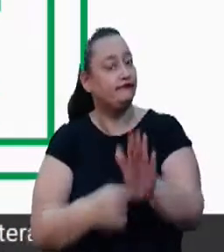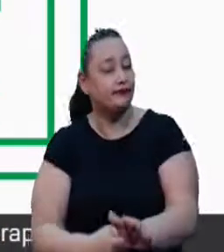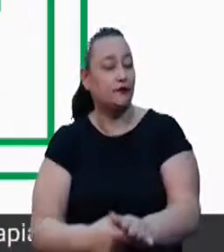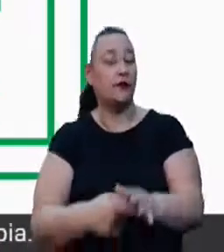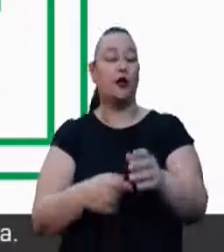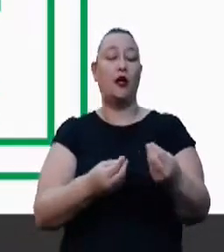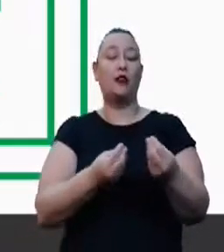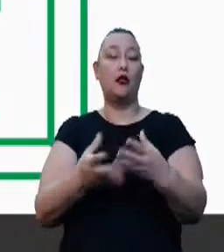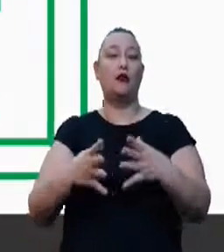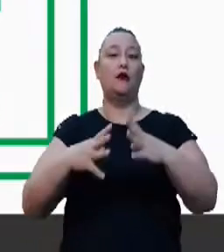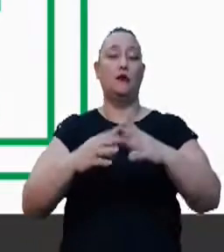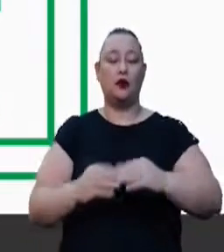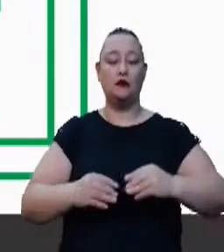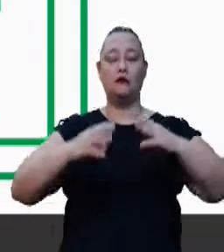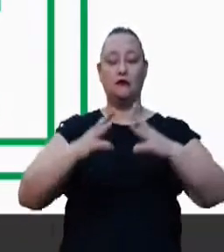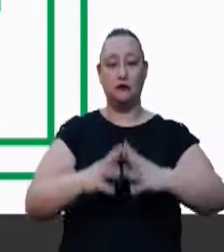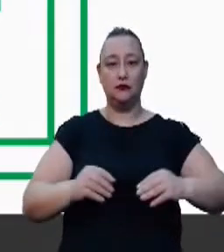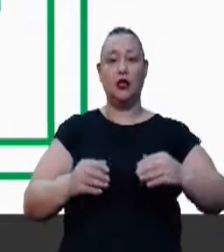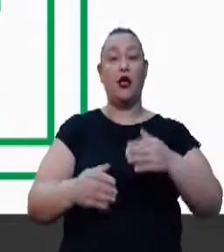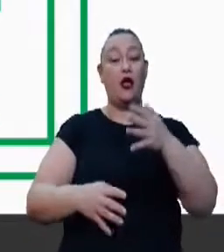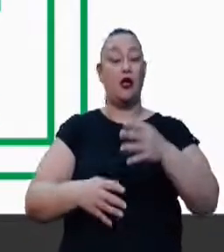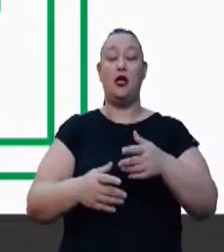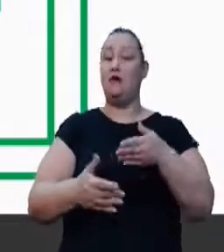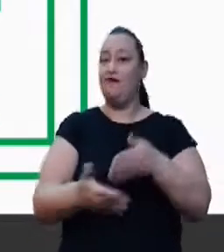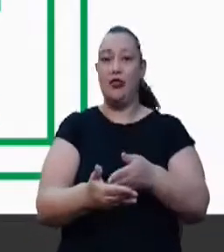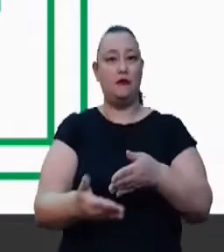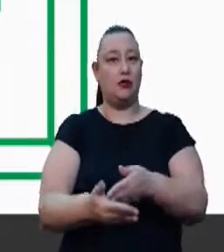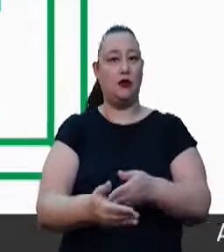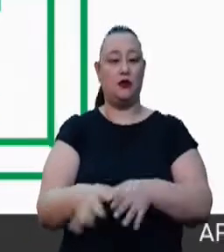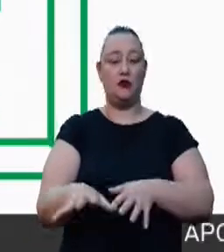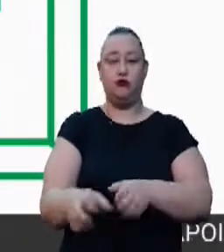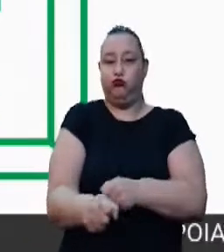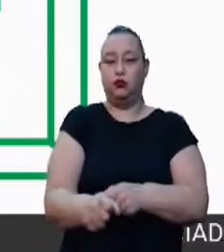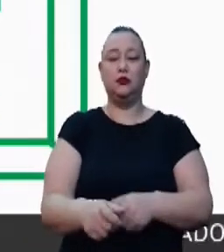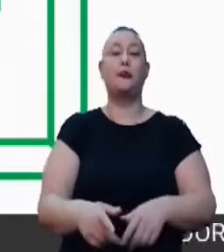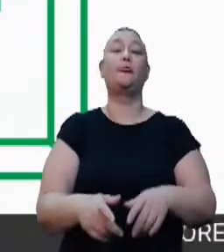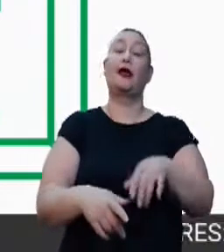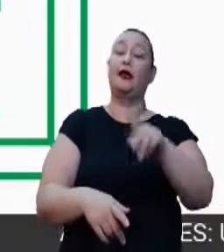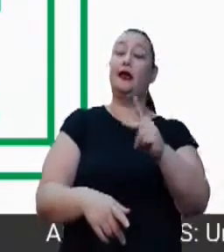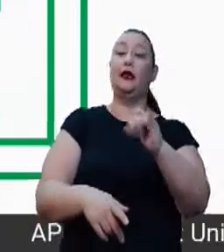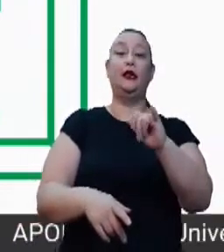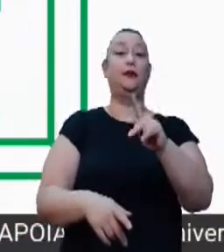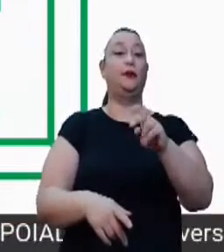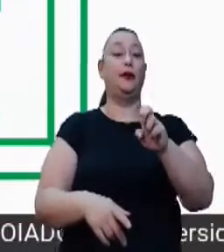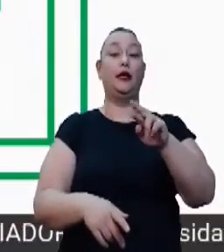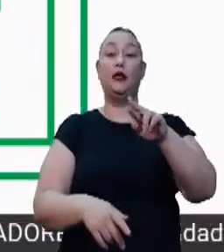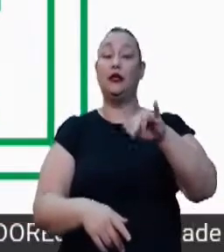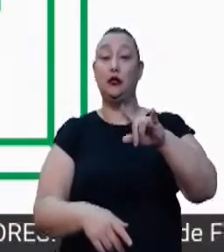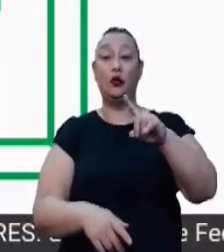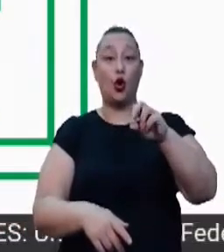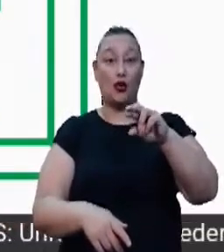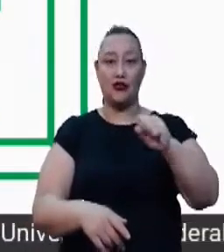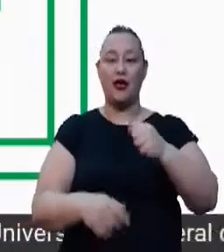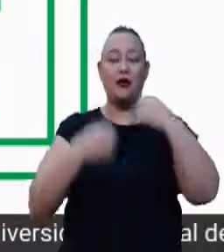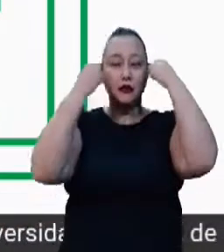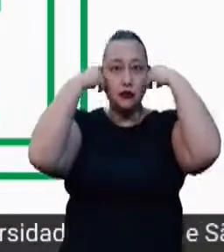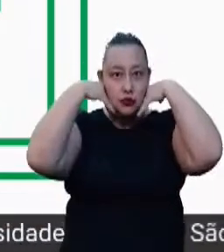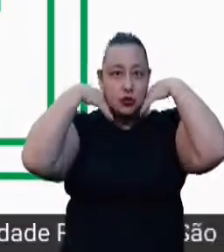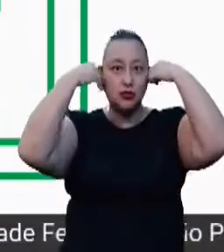relaxando esse músculo e impedindo que isso aconteça. Na hiperidrose também, a hiperidrose é